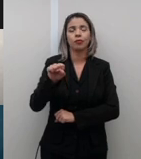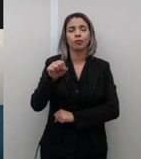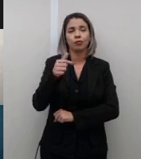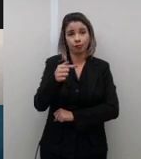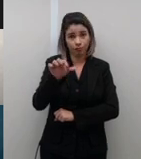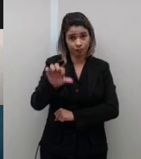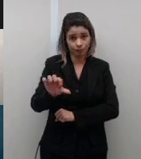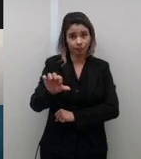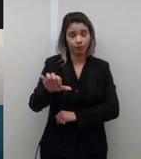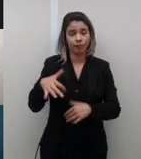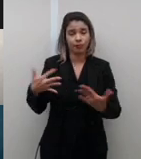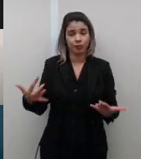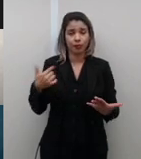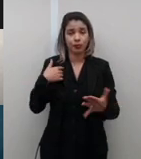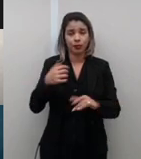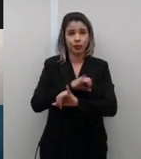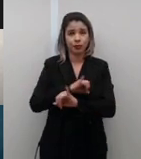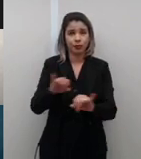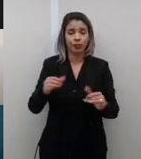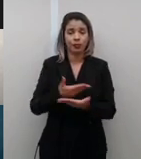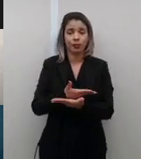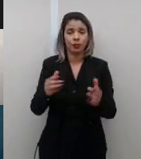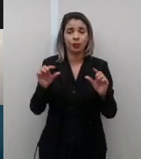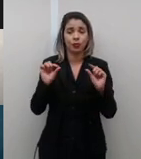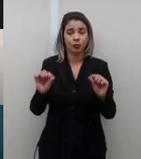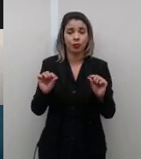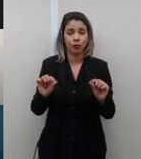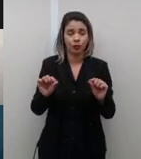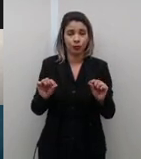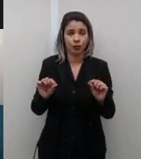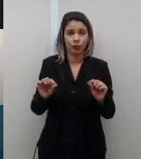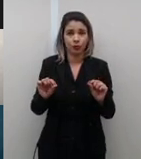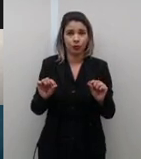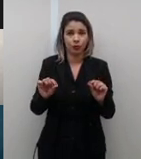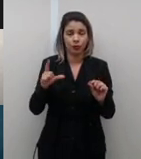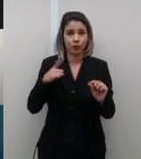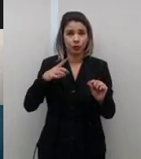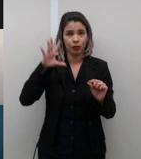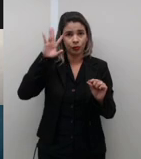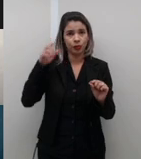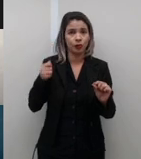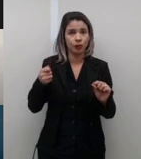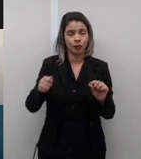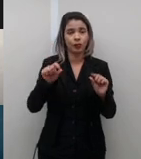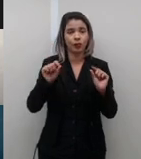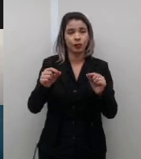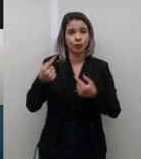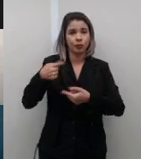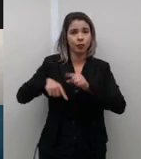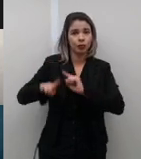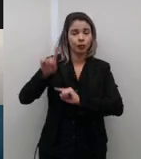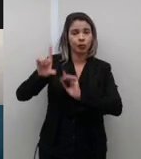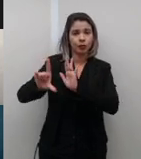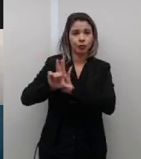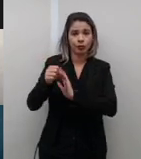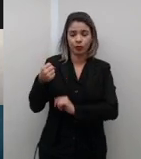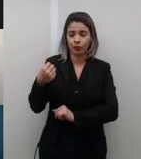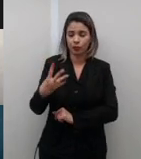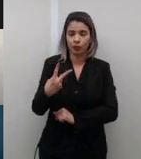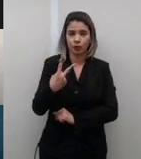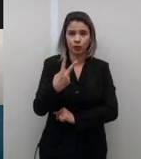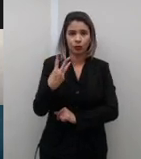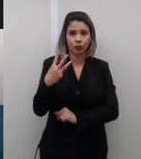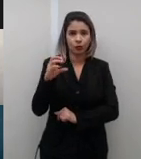averbo. Depreende-se desse julgado vinculante que a retroatividade da Lei 14.230 está